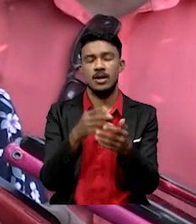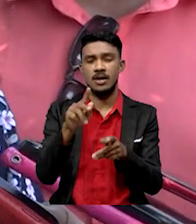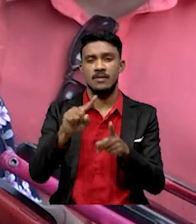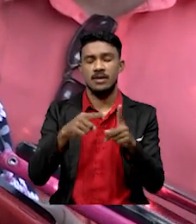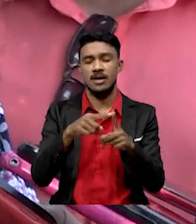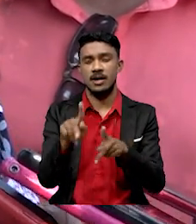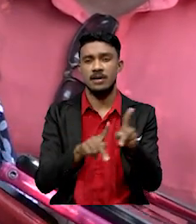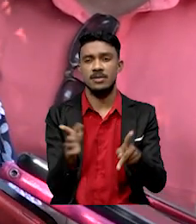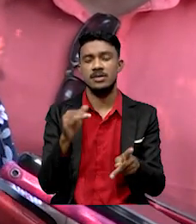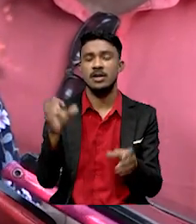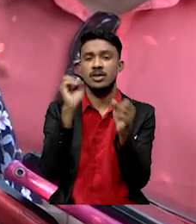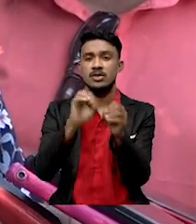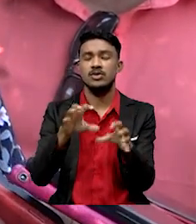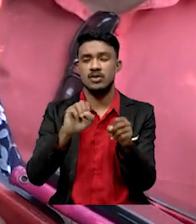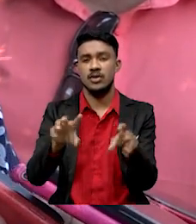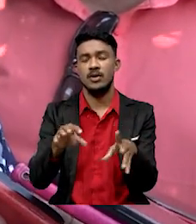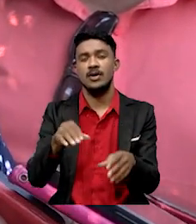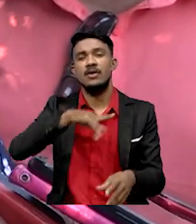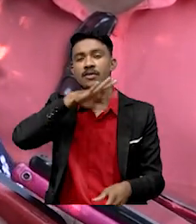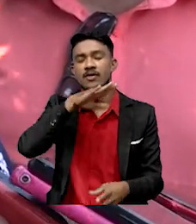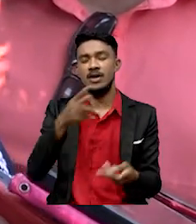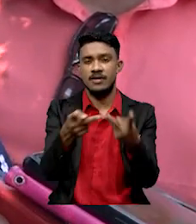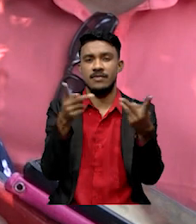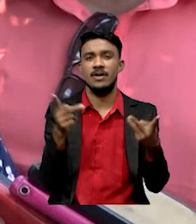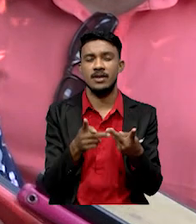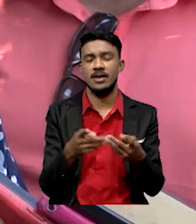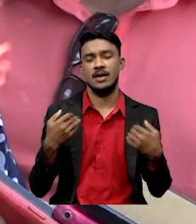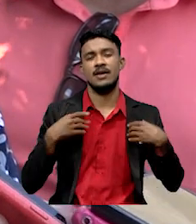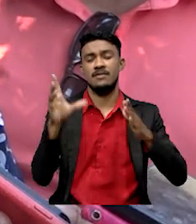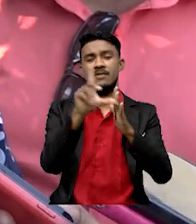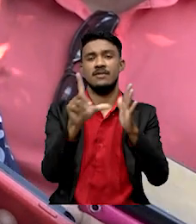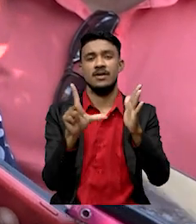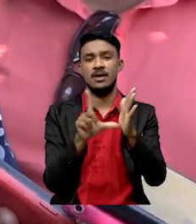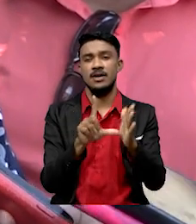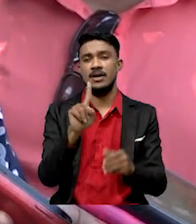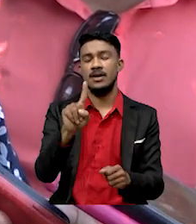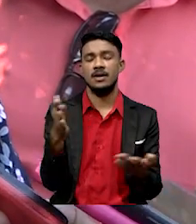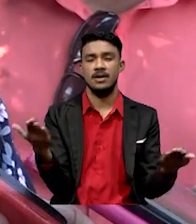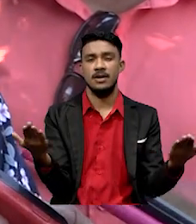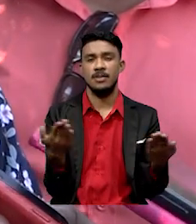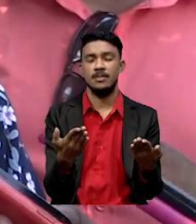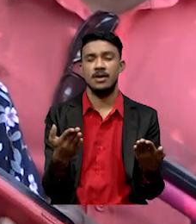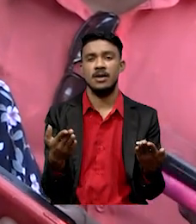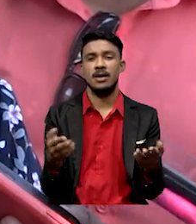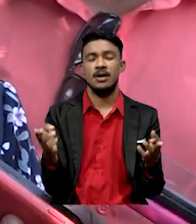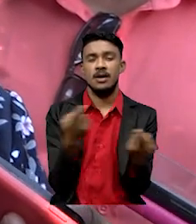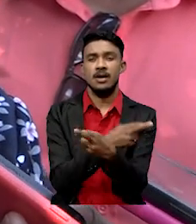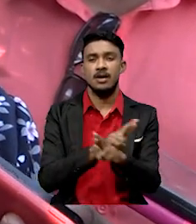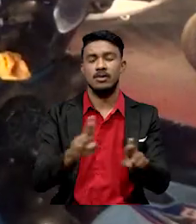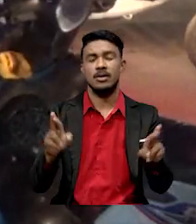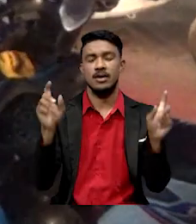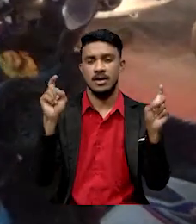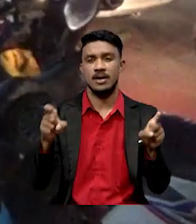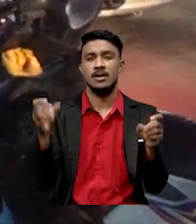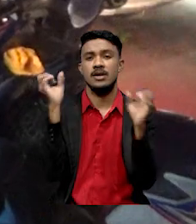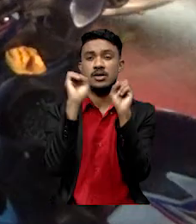que só é fora, né? E a mo decreto lei na bem manca regula kata só e for